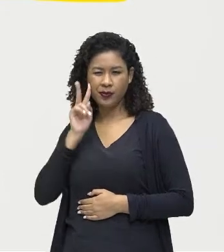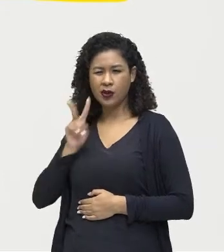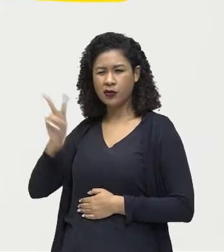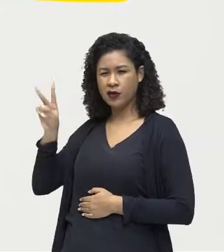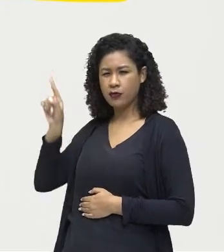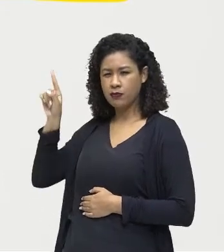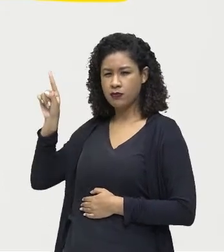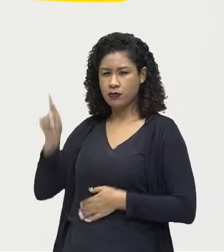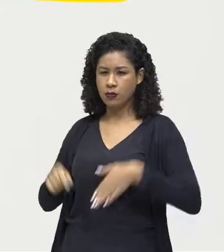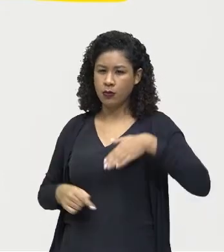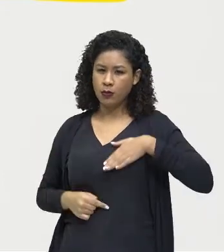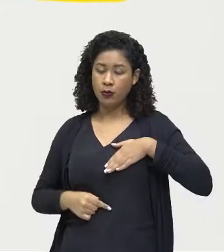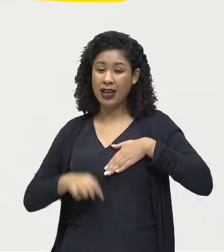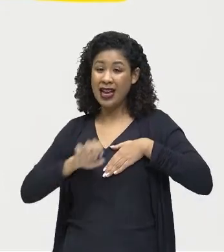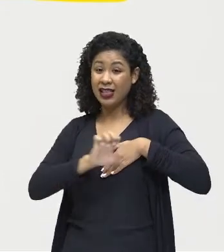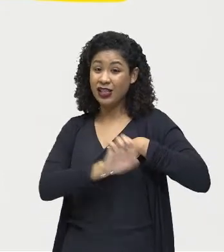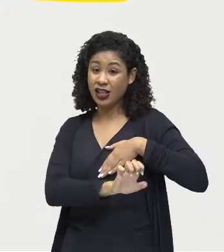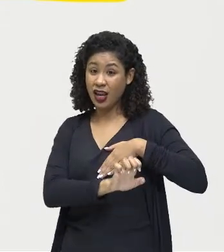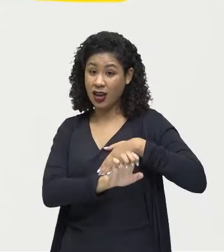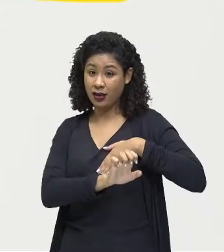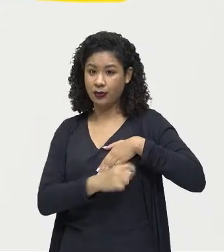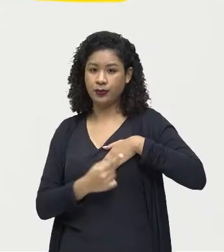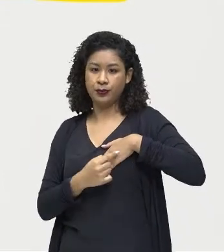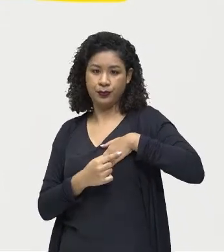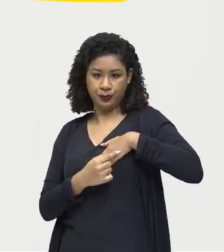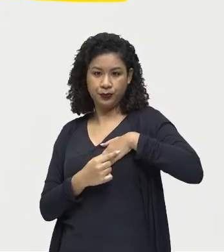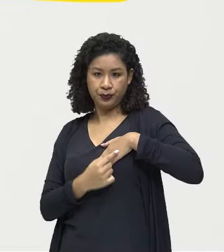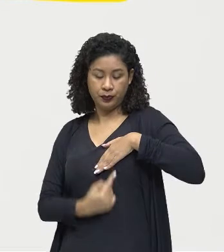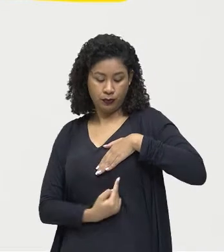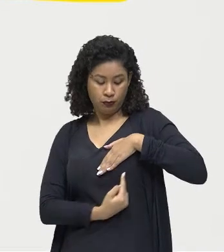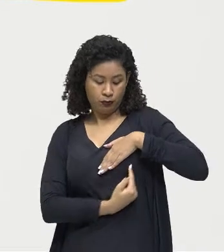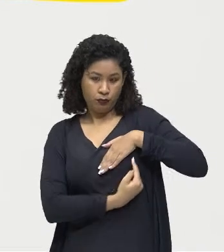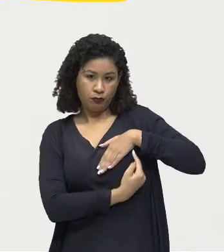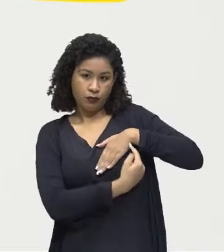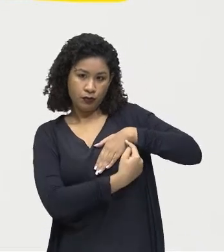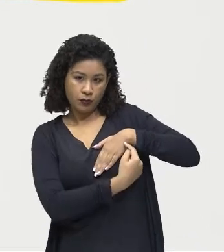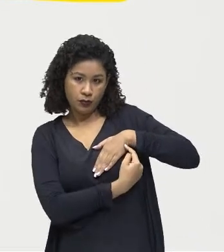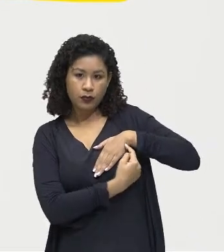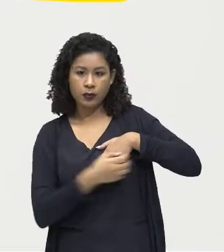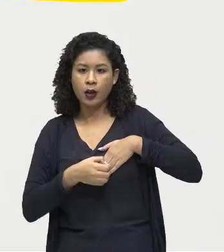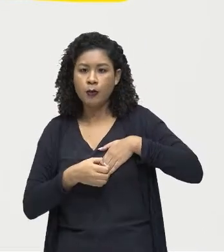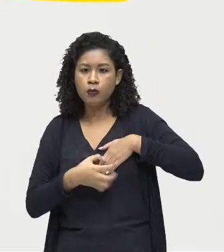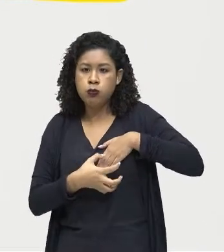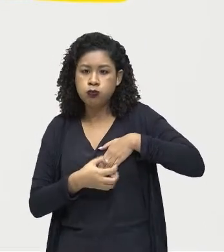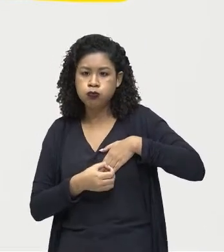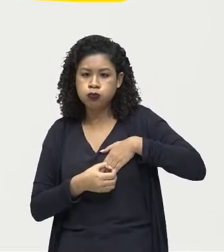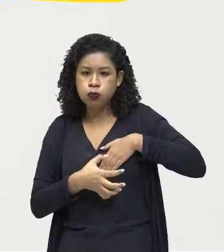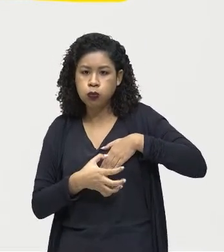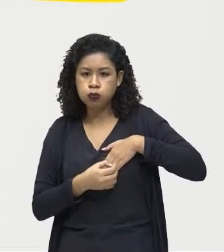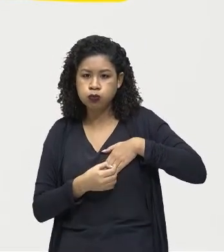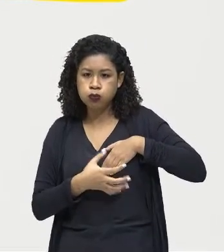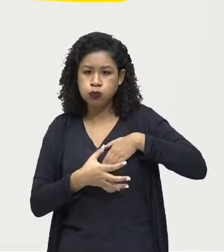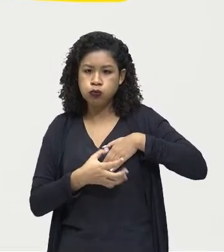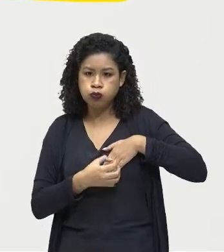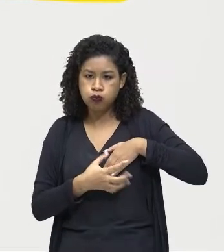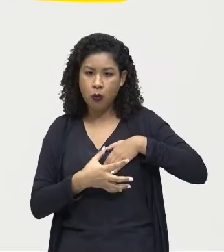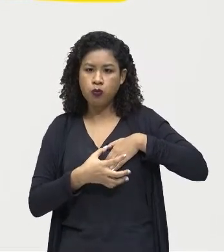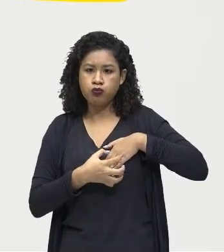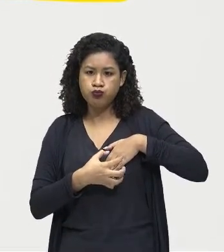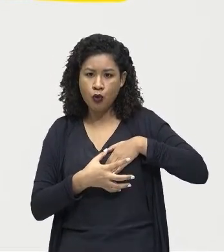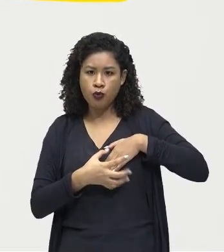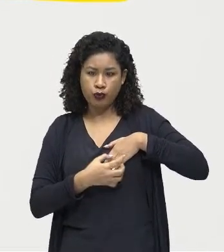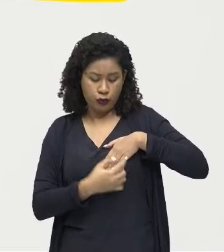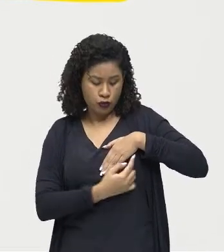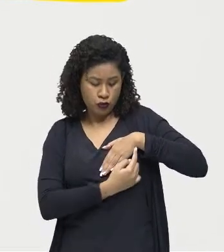região aqui, ó, por onde entrou esse sangue oxigenado, ele bombeia o sangue para o ventrículo esquerdo, que é